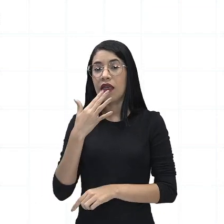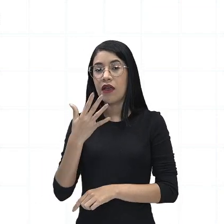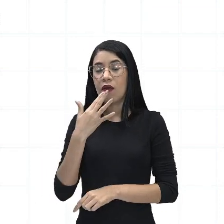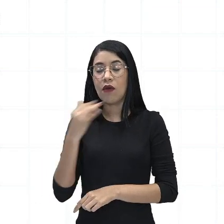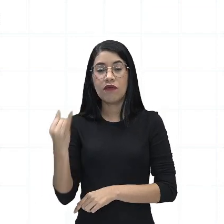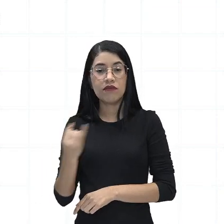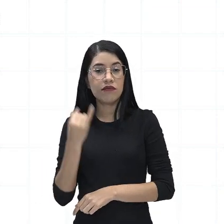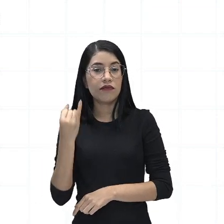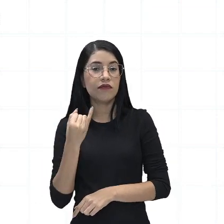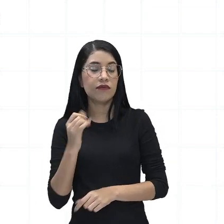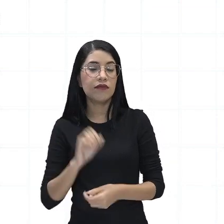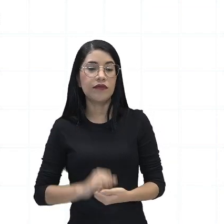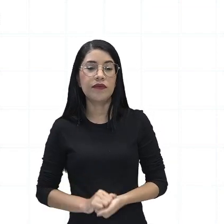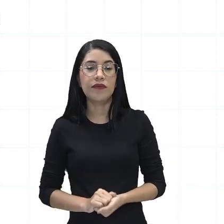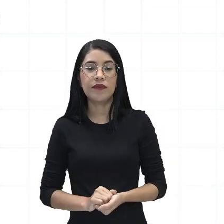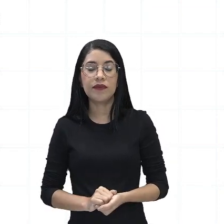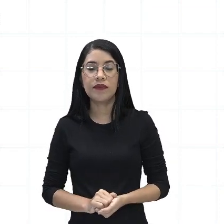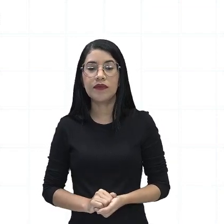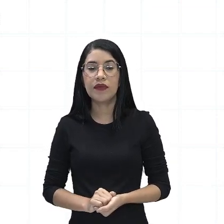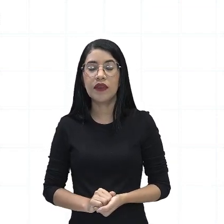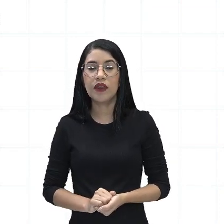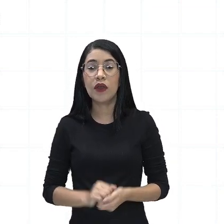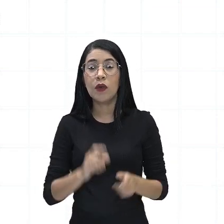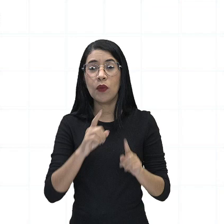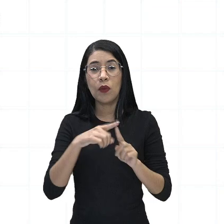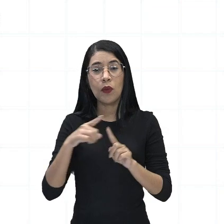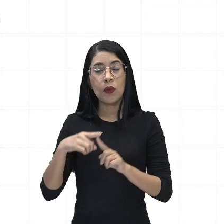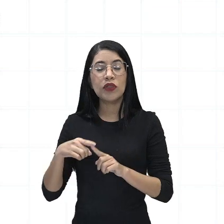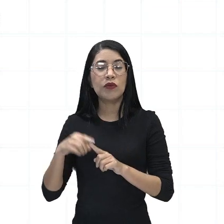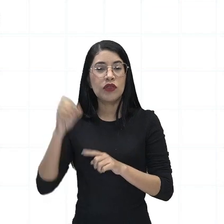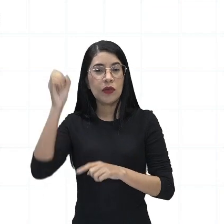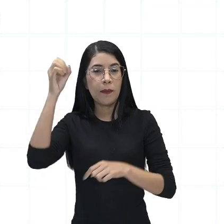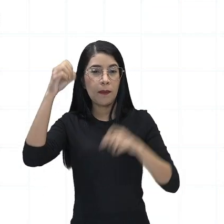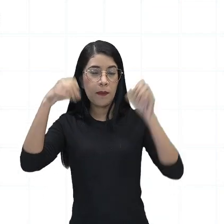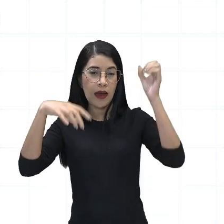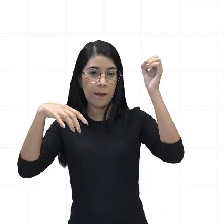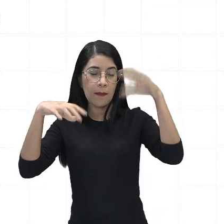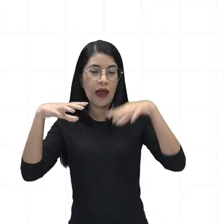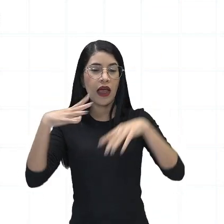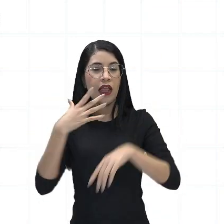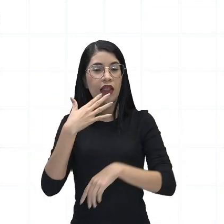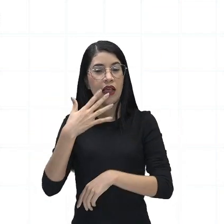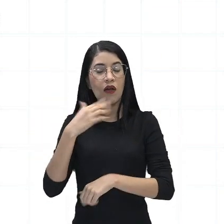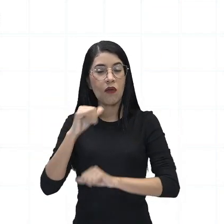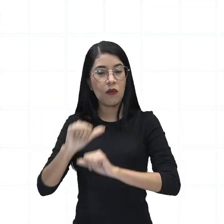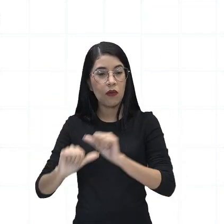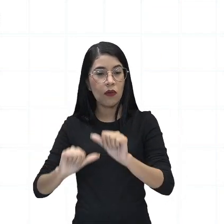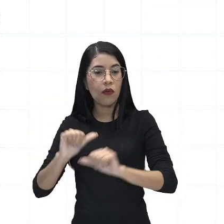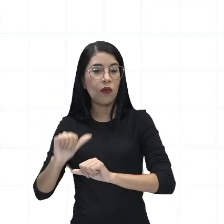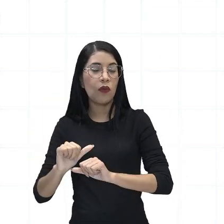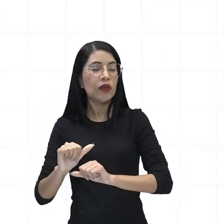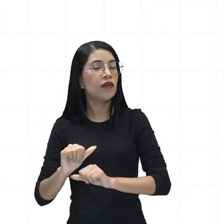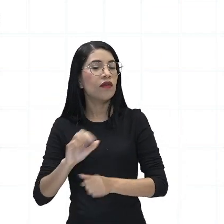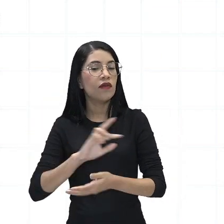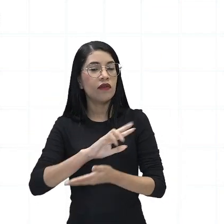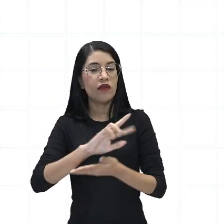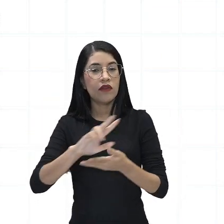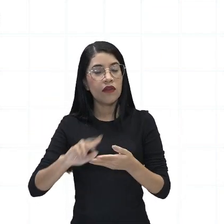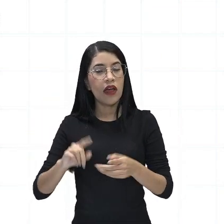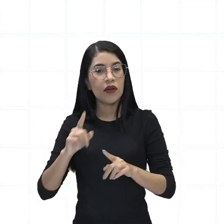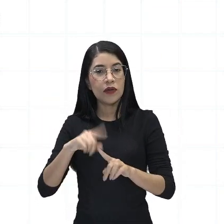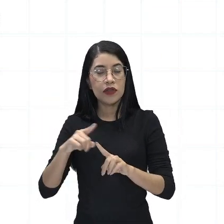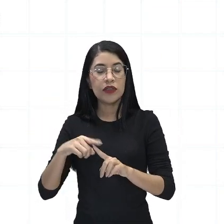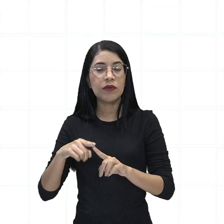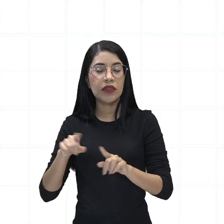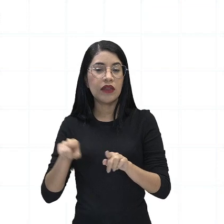faz parte, né? A tonalidade da luz, que pode ser alterada utilizando filtros ou gelatinas